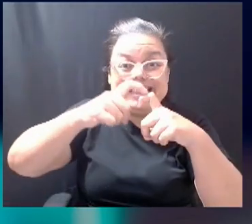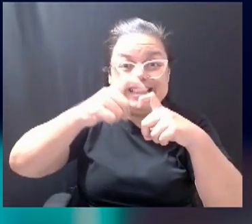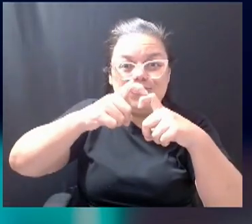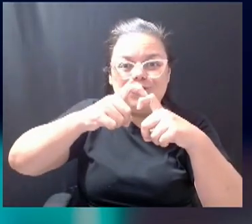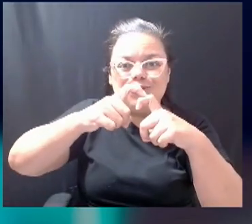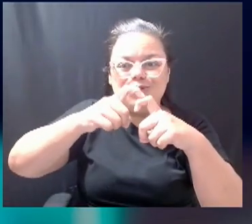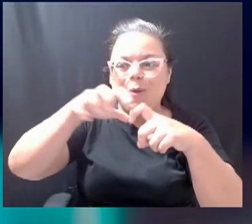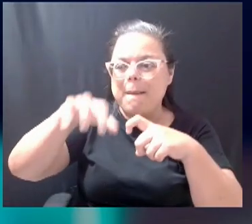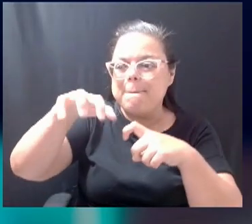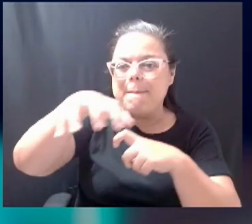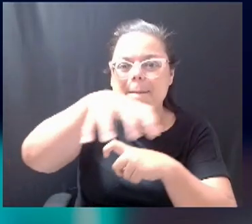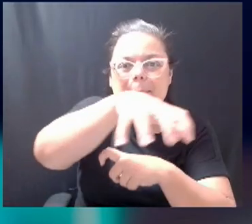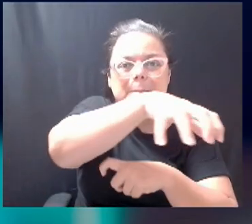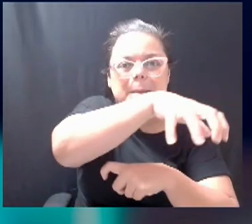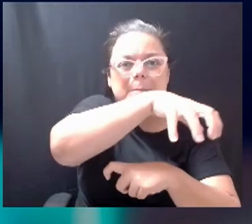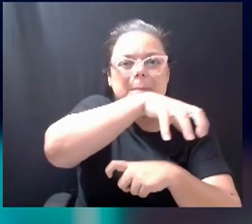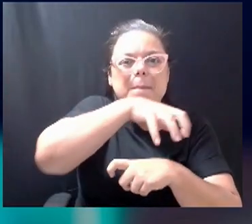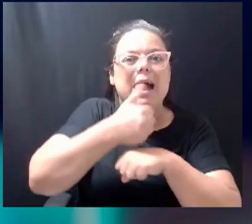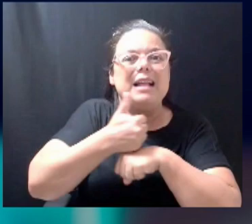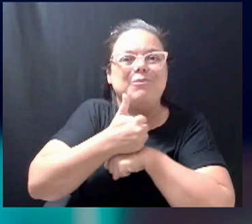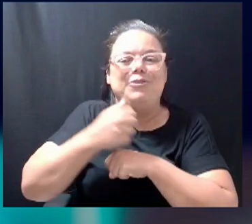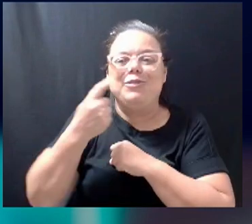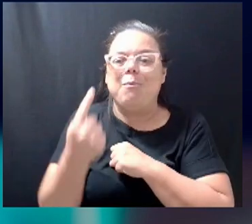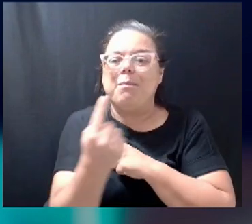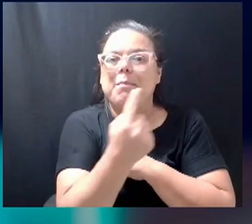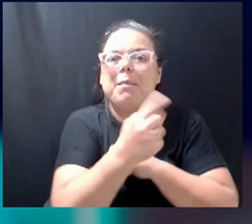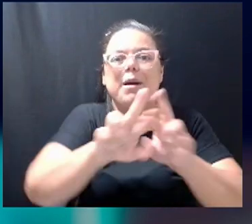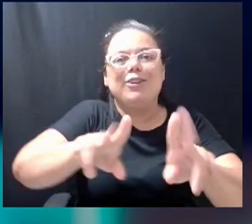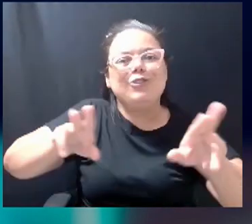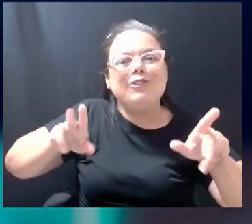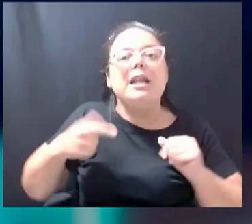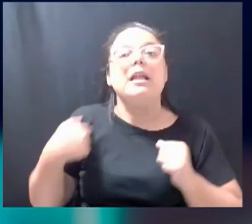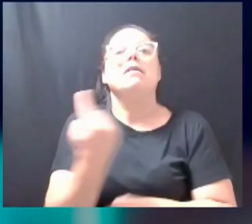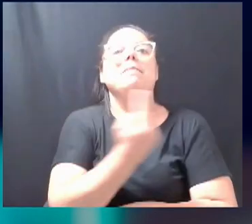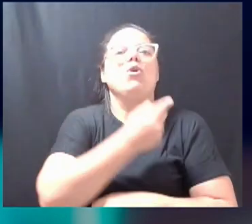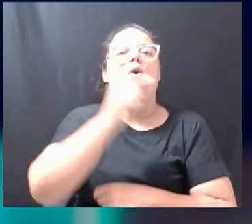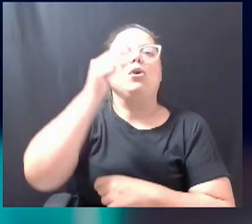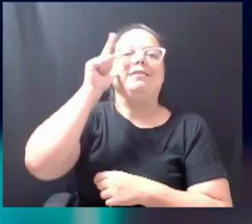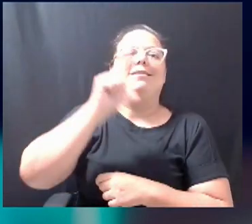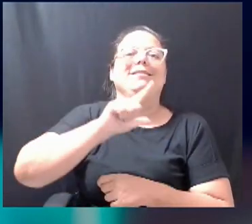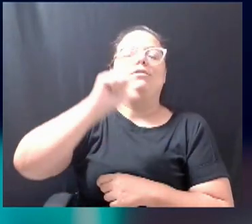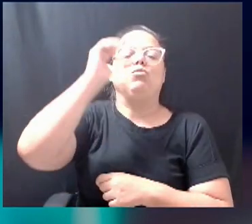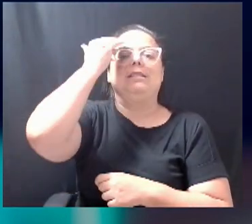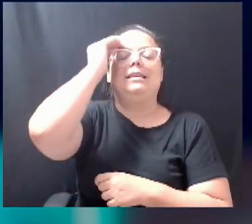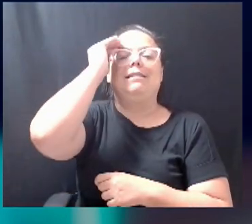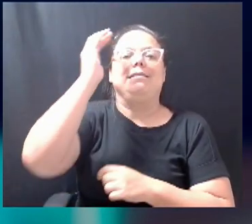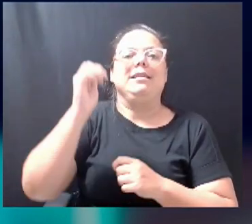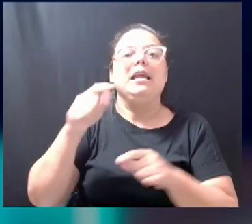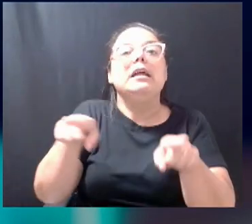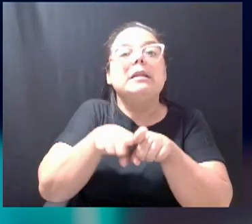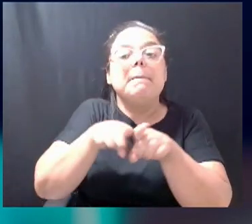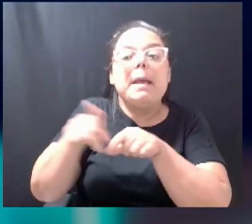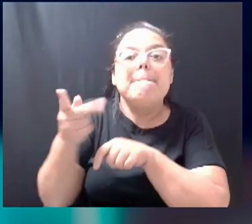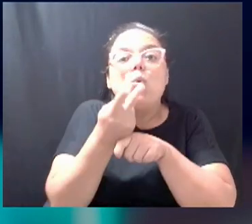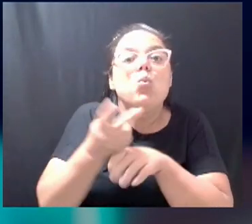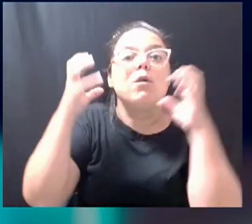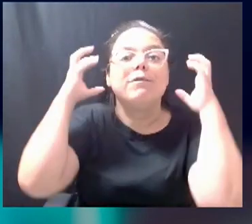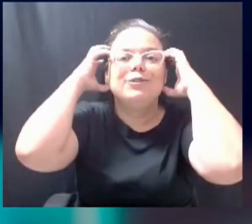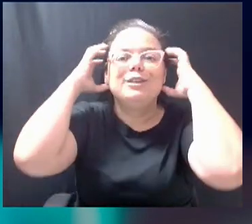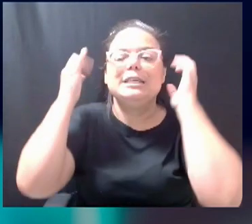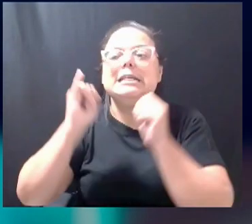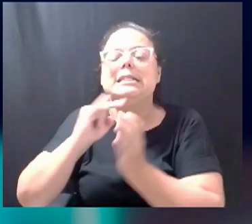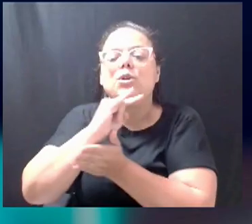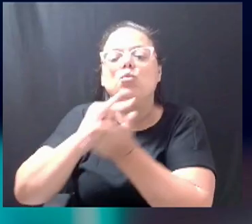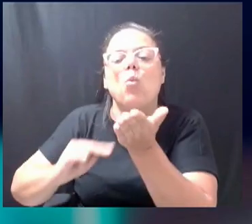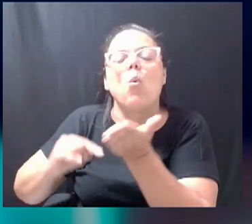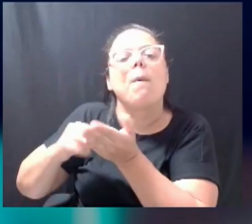é mais complicado. E entender isso, procure um fonoaudiólogo, e se ele precisar encaminhar para outros profissionais, é lógico que